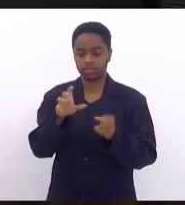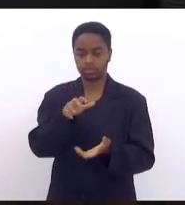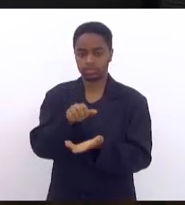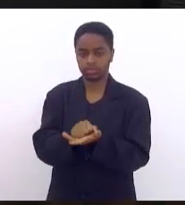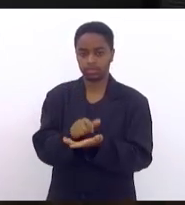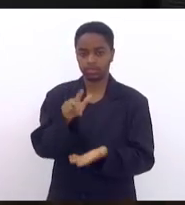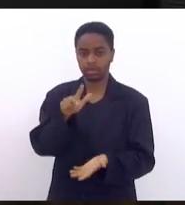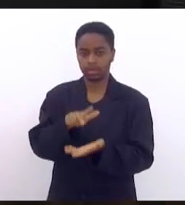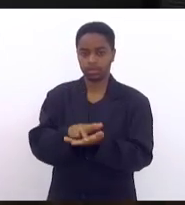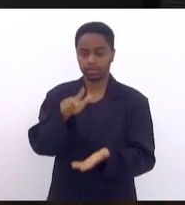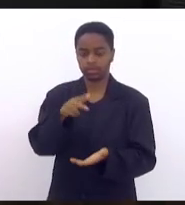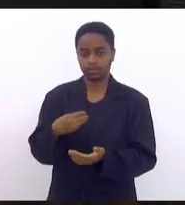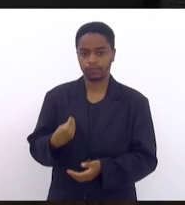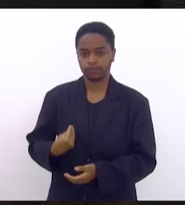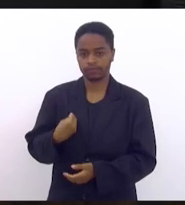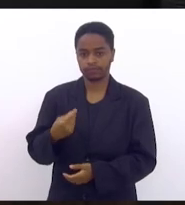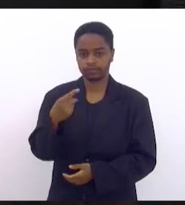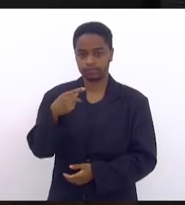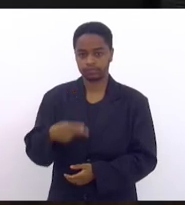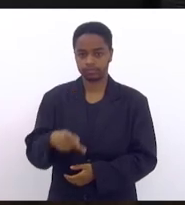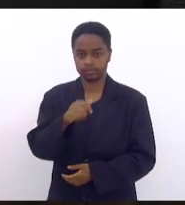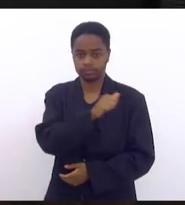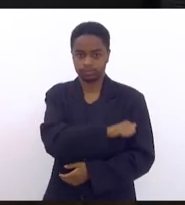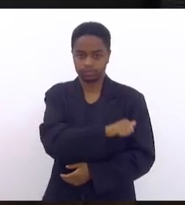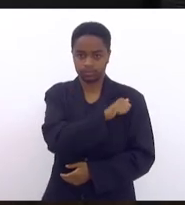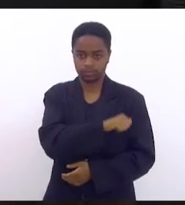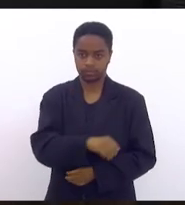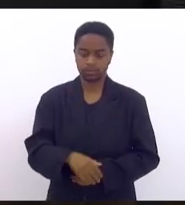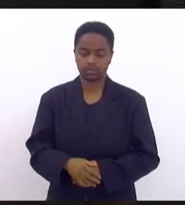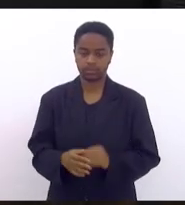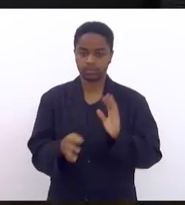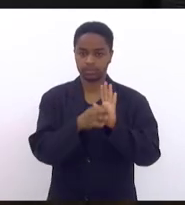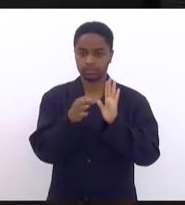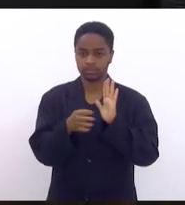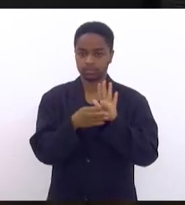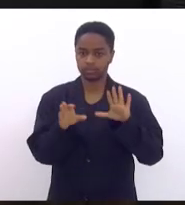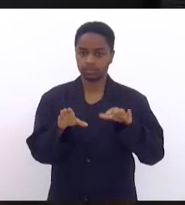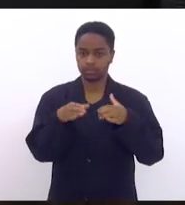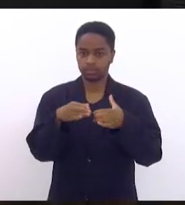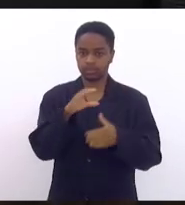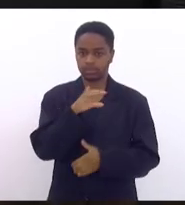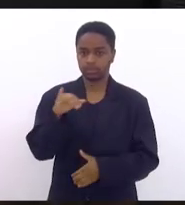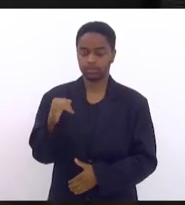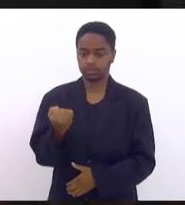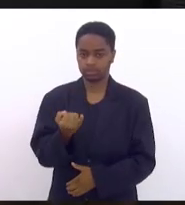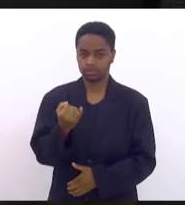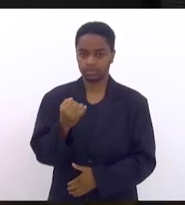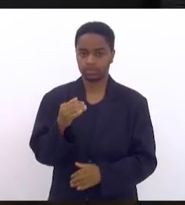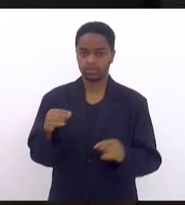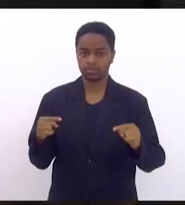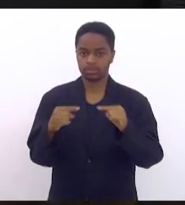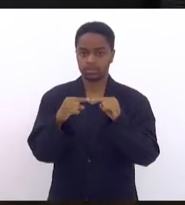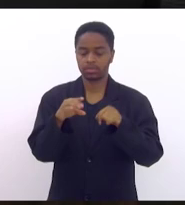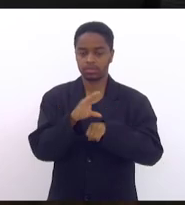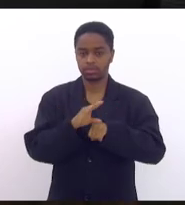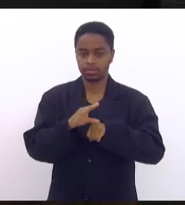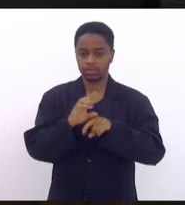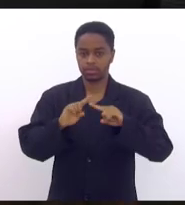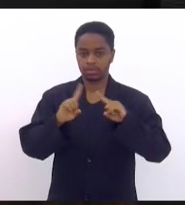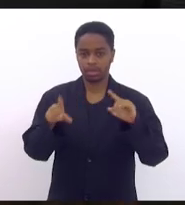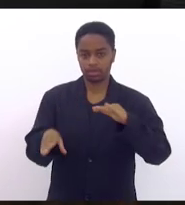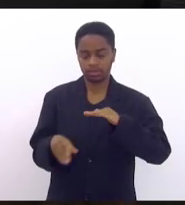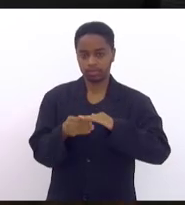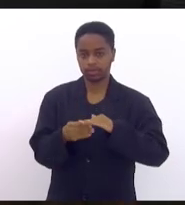cultura fluminense no âmbito do Estado do Rio de Janeiro. Pareceres das comissões de Constituição e Justiça pela constitucionalidade com